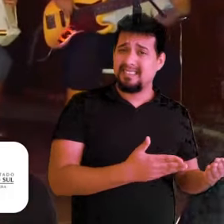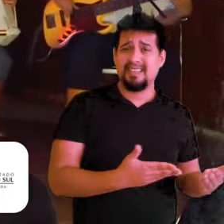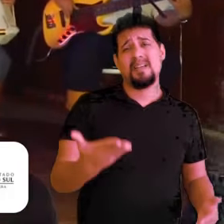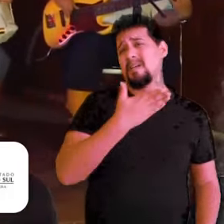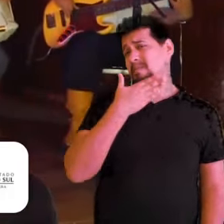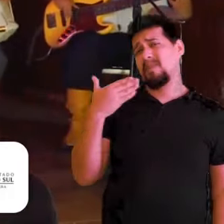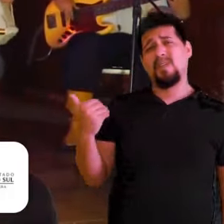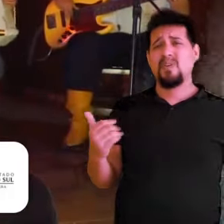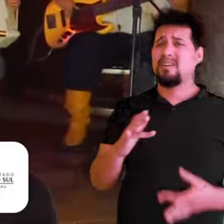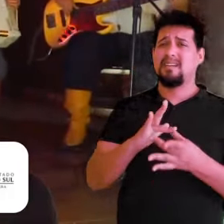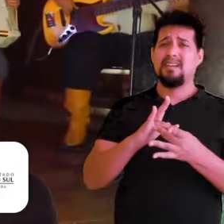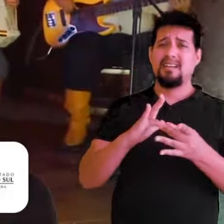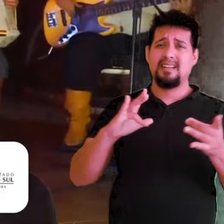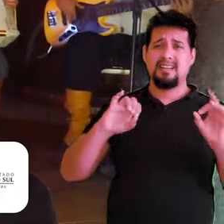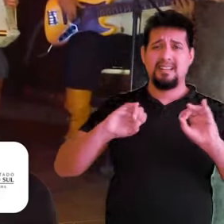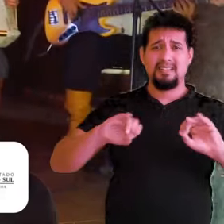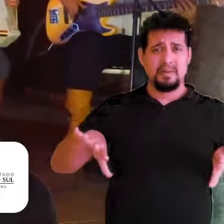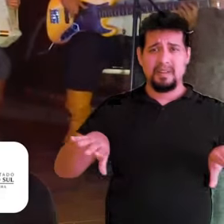ficar assim, prefiro